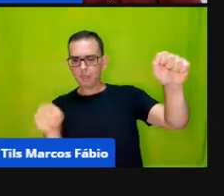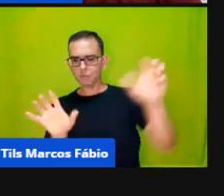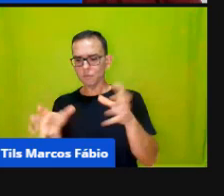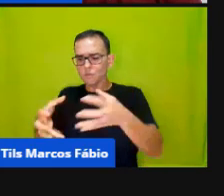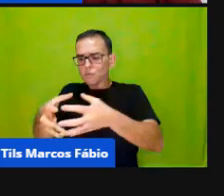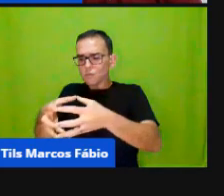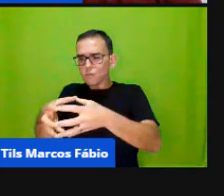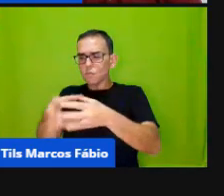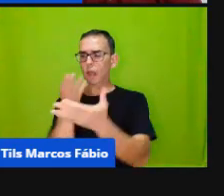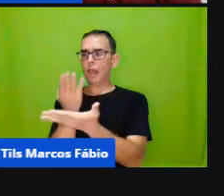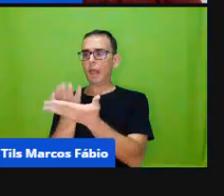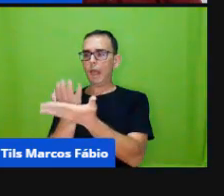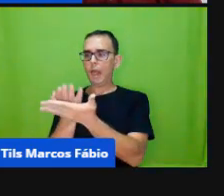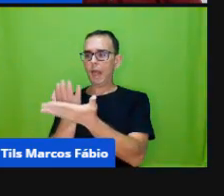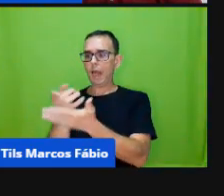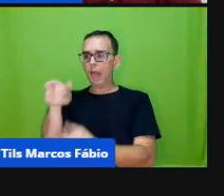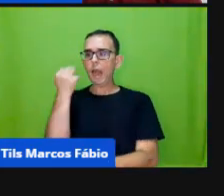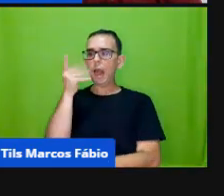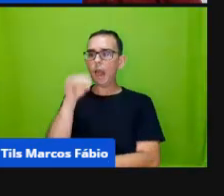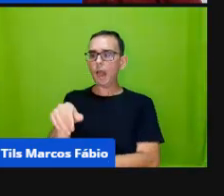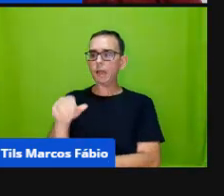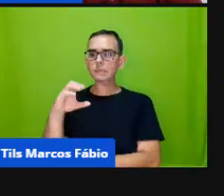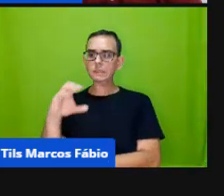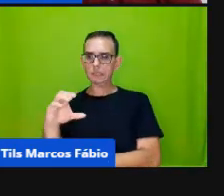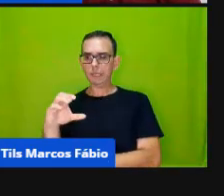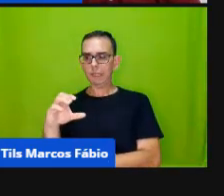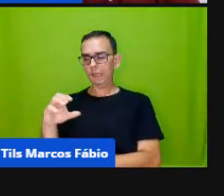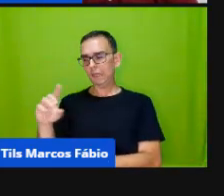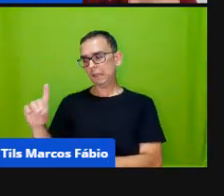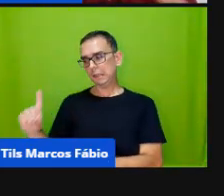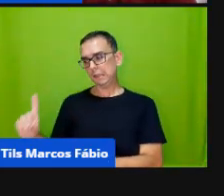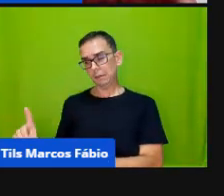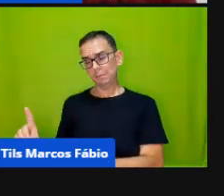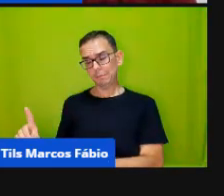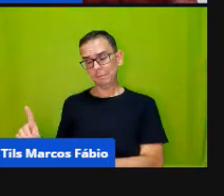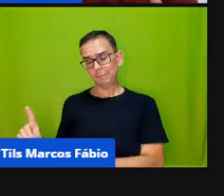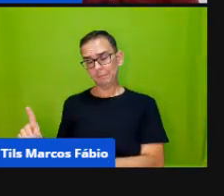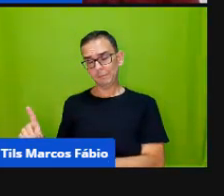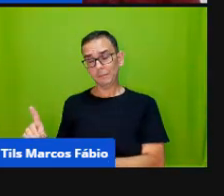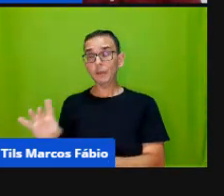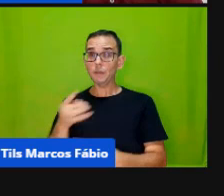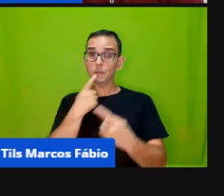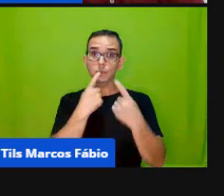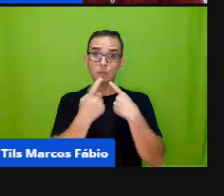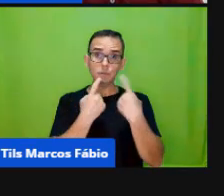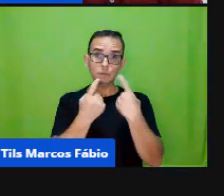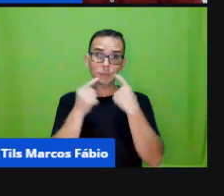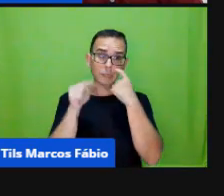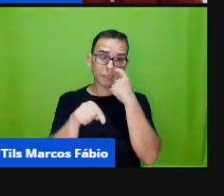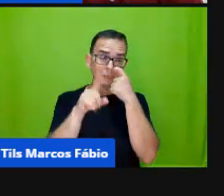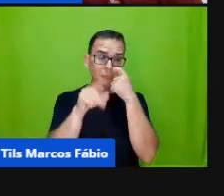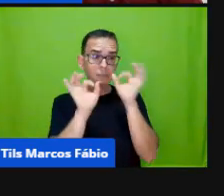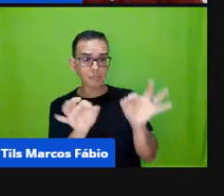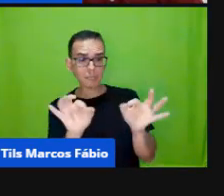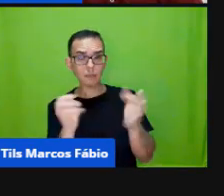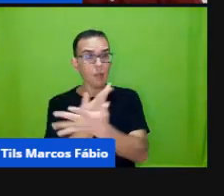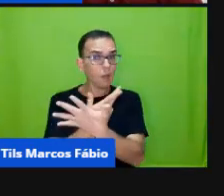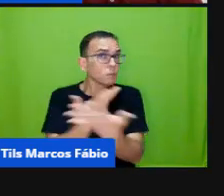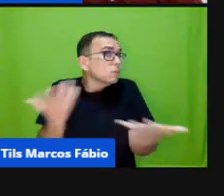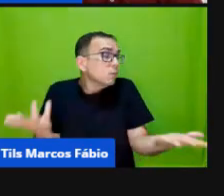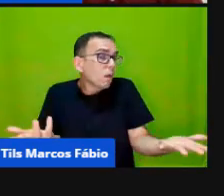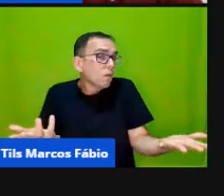uma aula para uma criança da classe C, da classe D. Não vamos discutir aqui se é certo, se é errado, né?